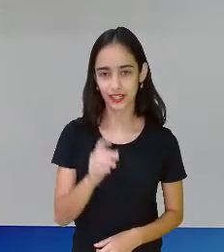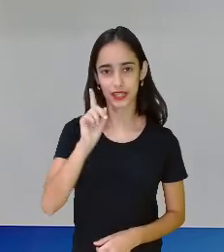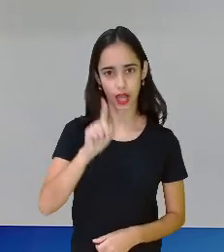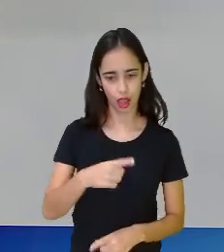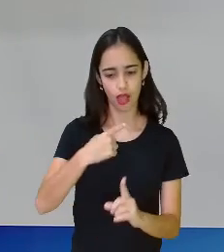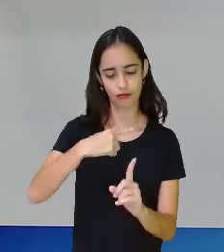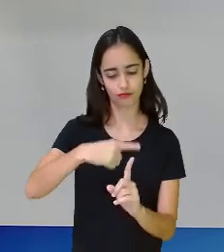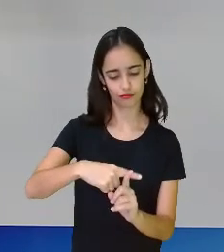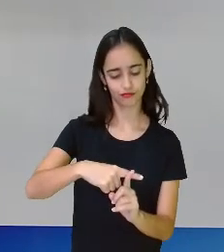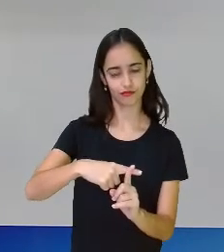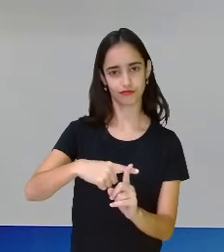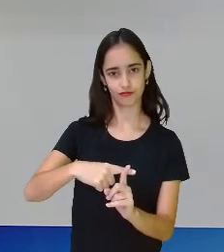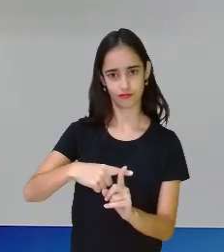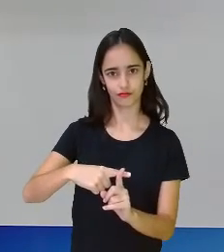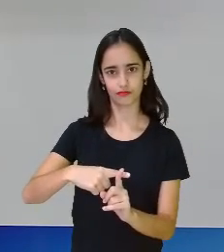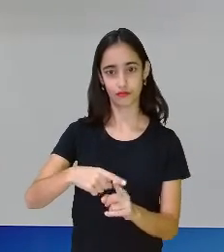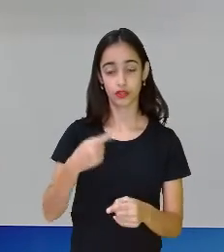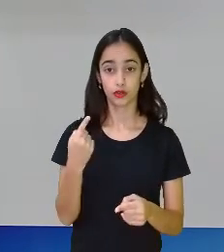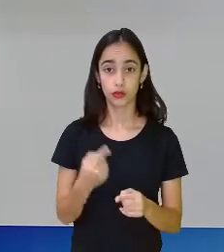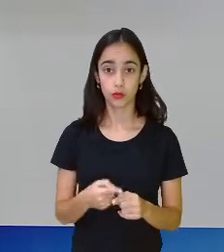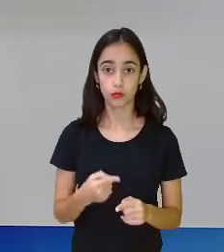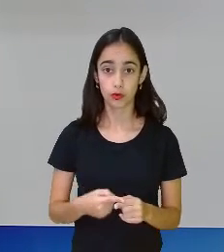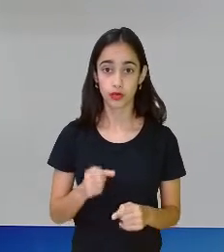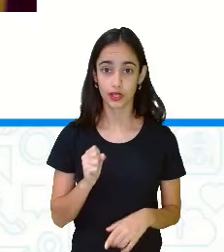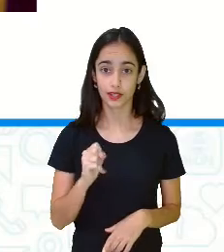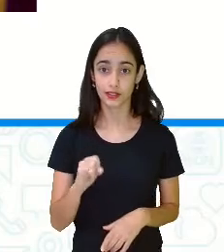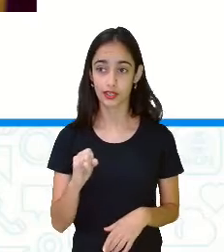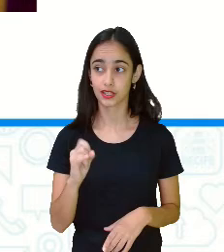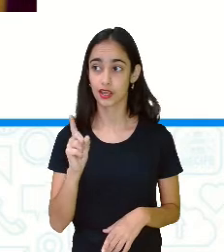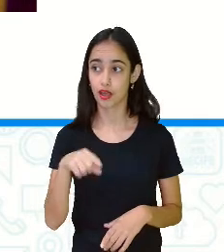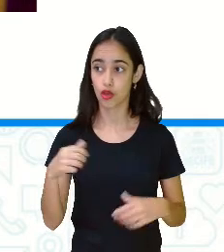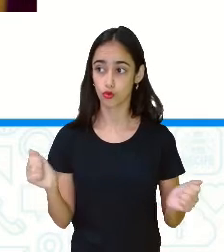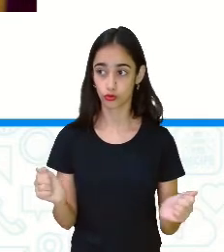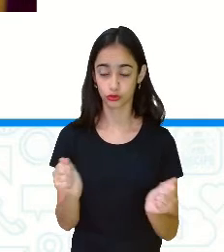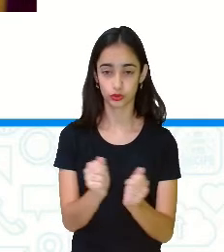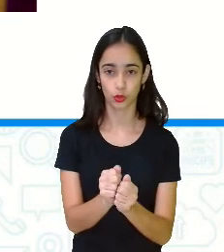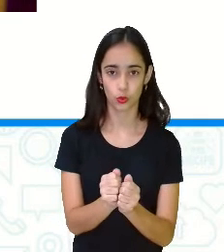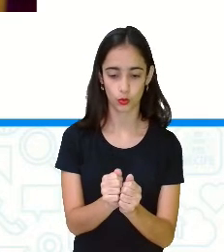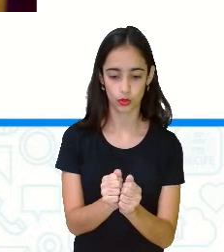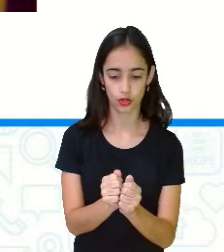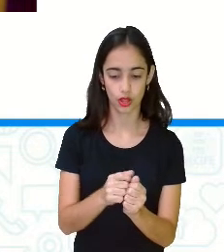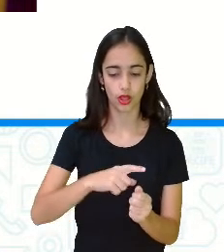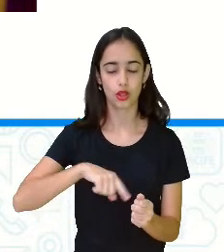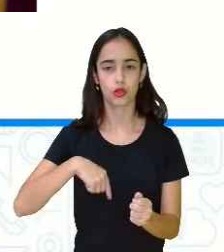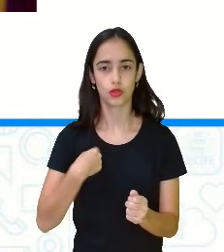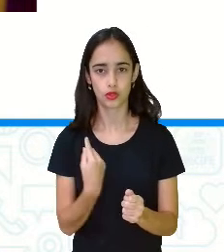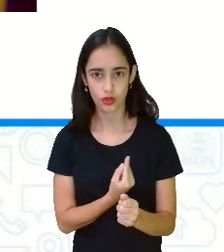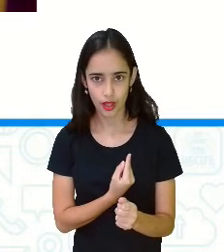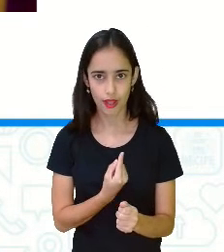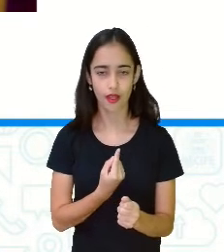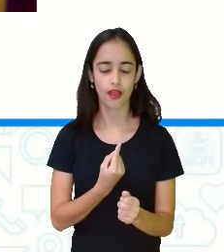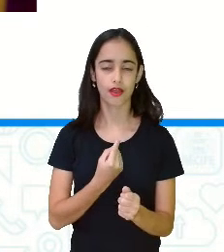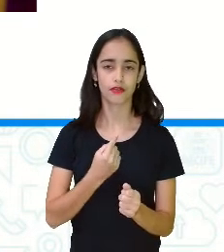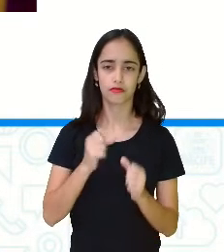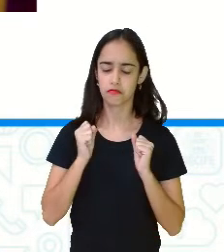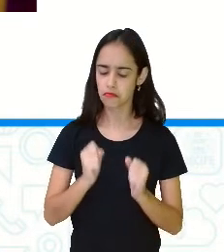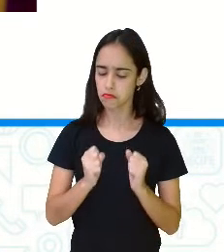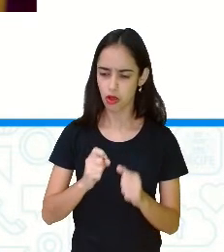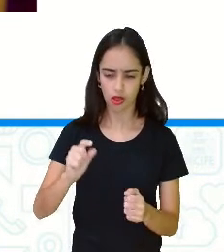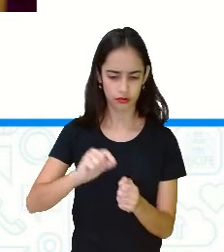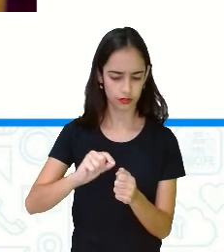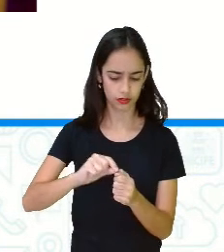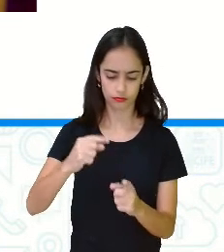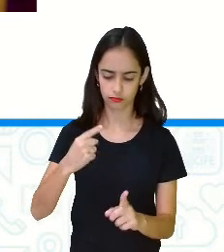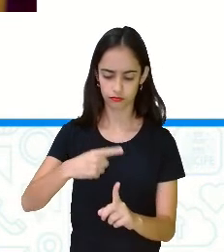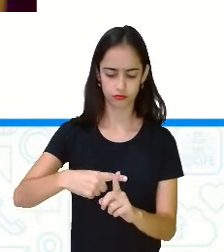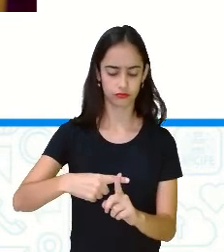fala de juntar, a gente também pode pensar em reunir. Se você vai comemorar o seu